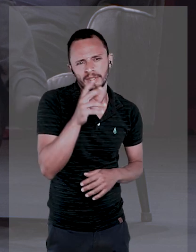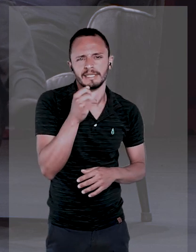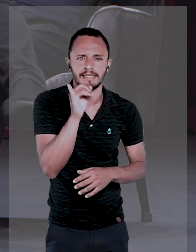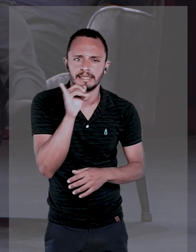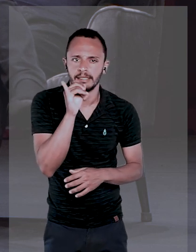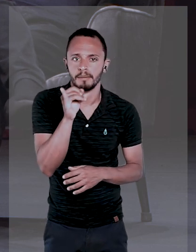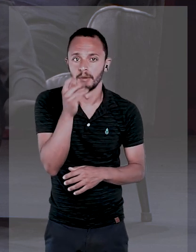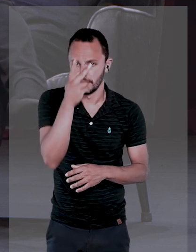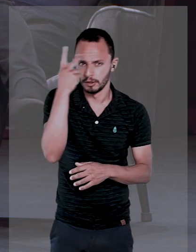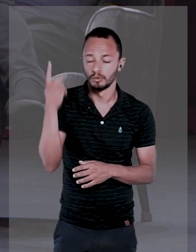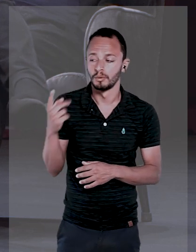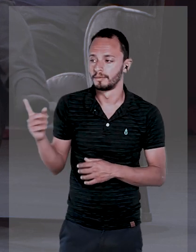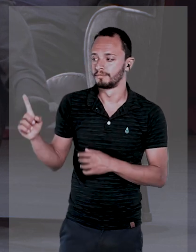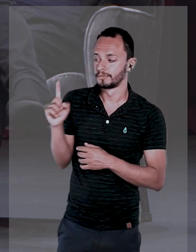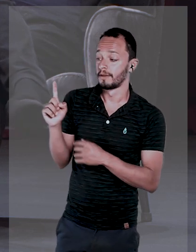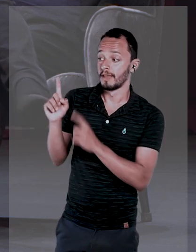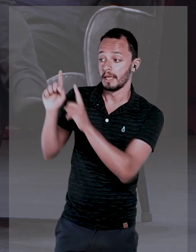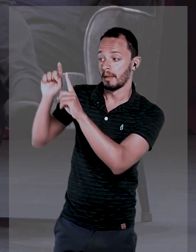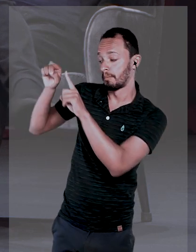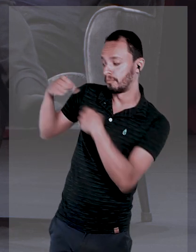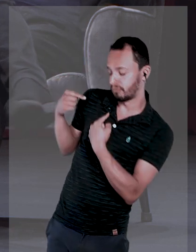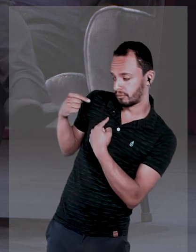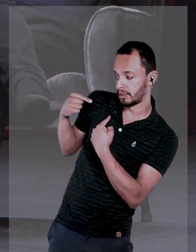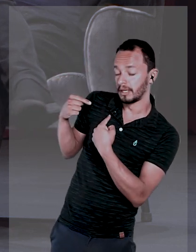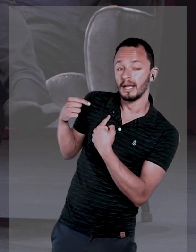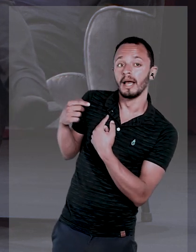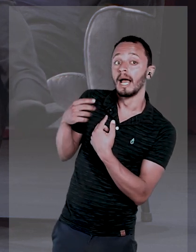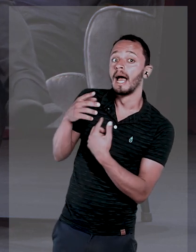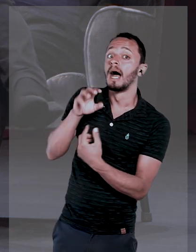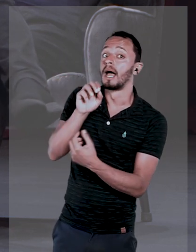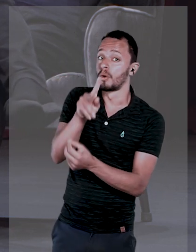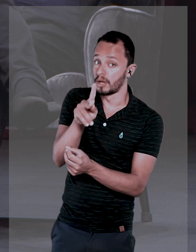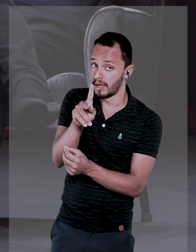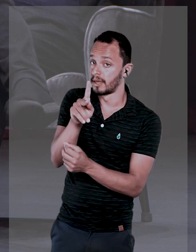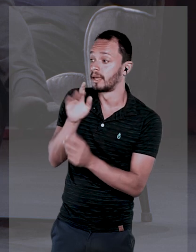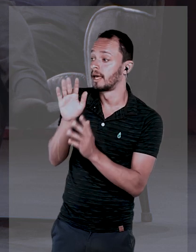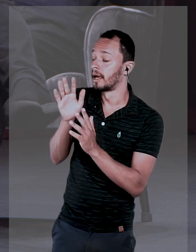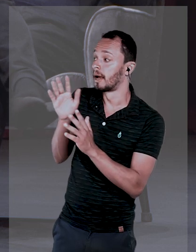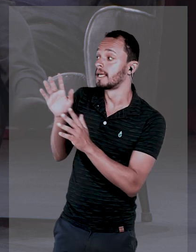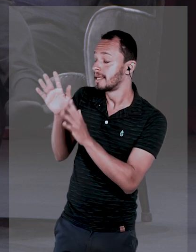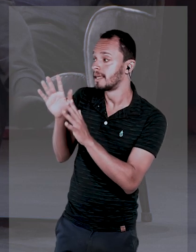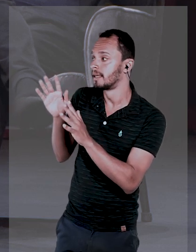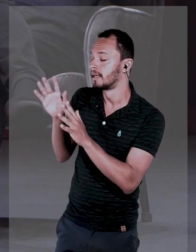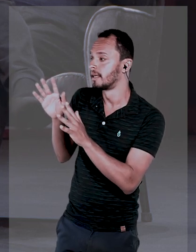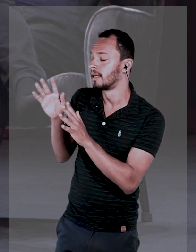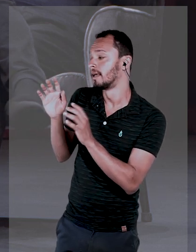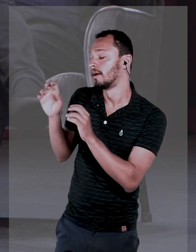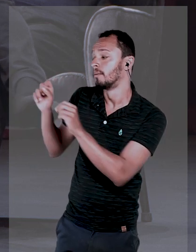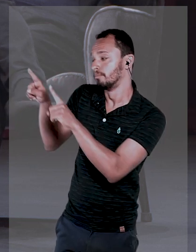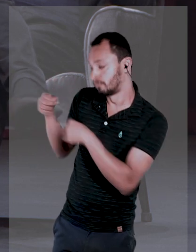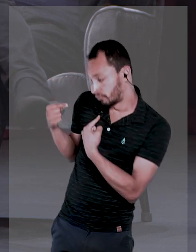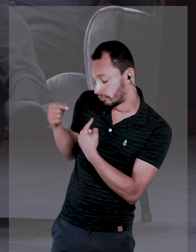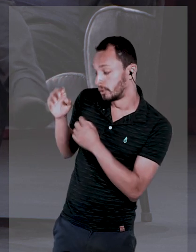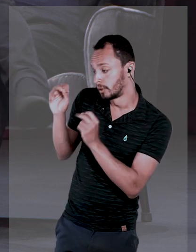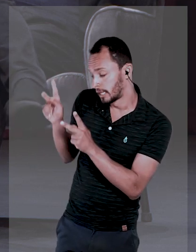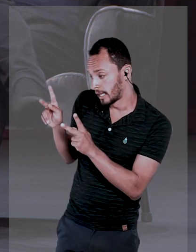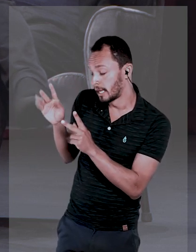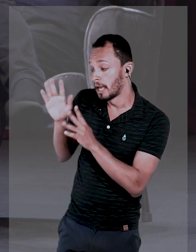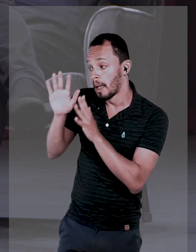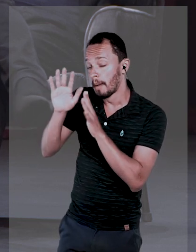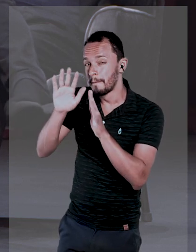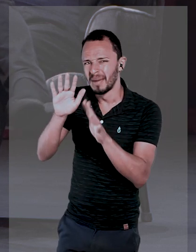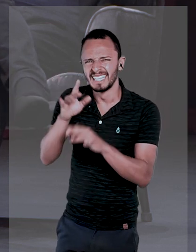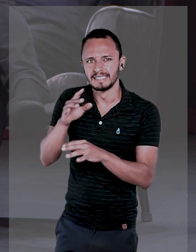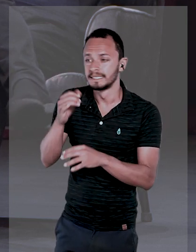coisa, a gente fica zangado. A pessoa vai pedir desculpa, vai mudar alguma coisa? Se calhar não. Se calhar